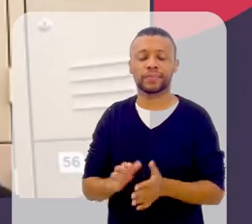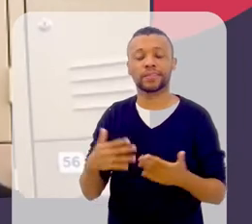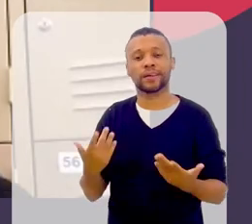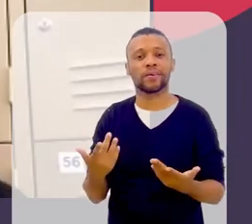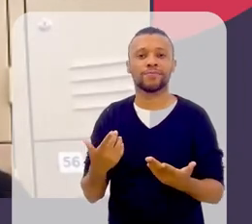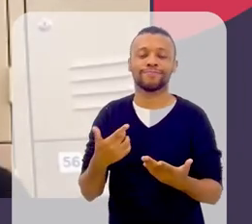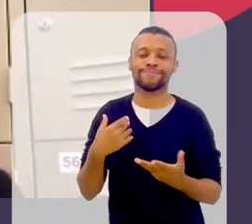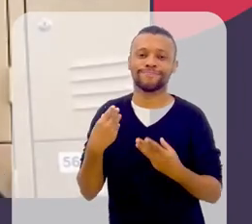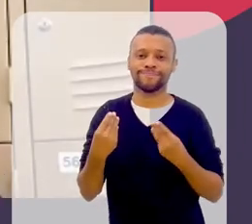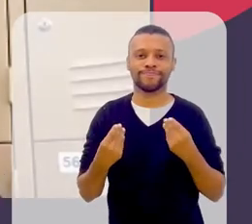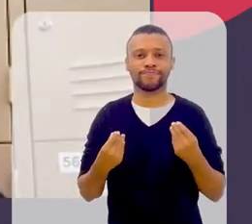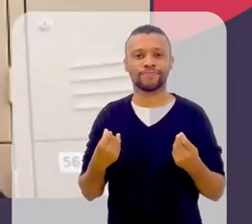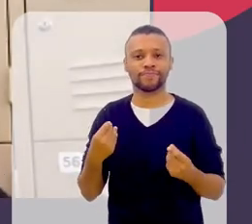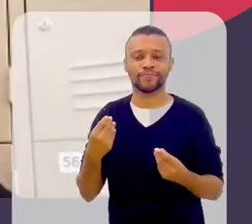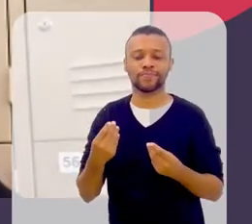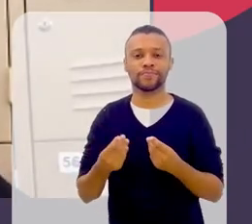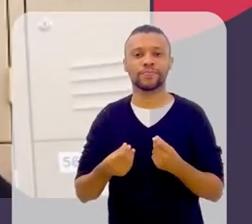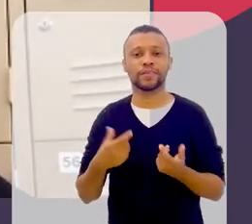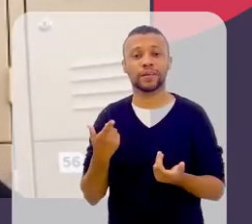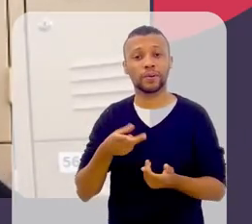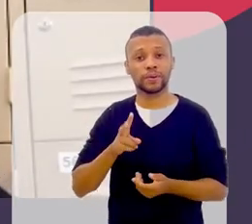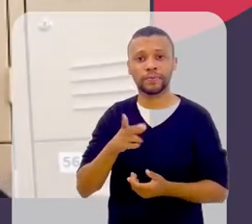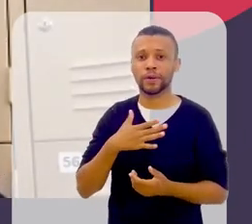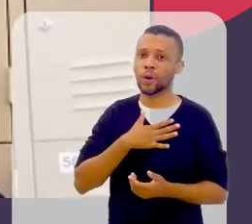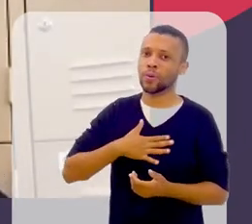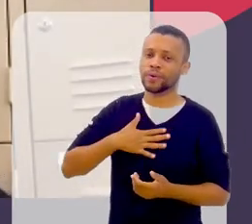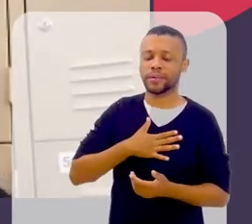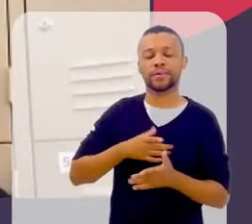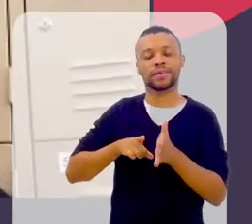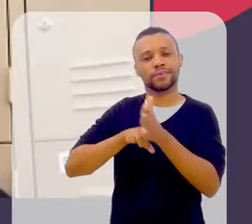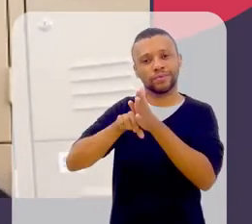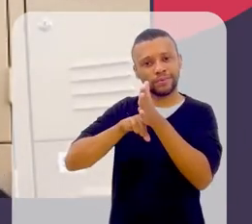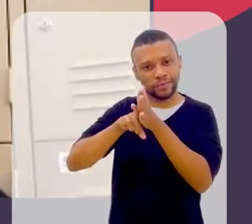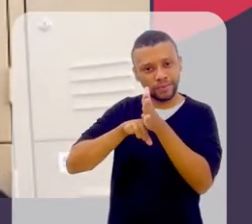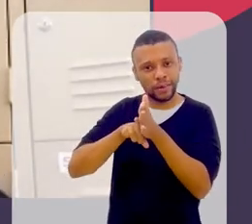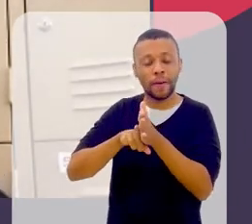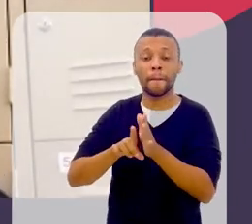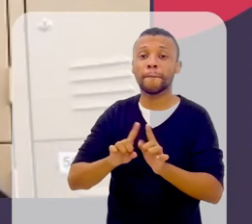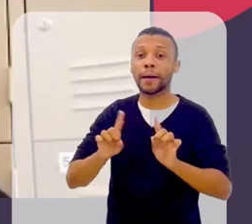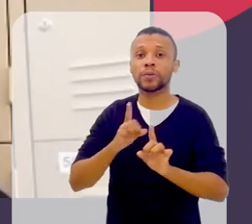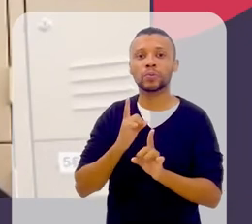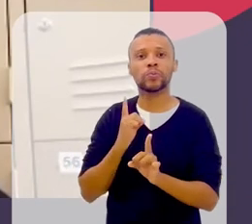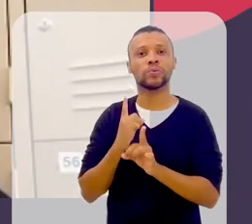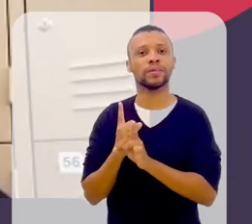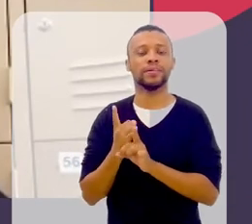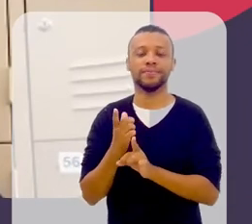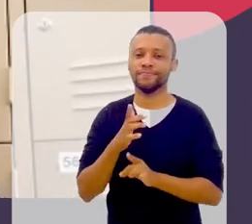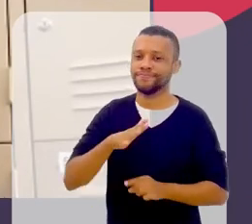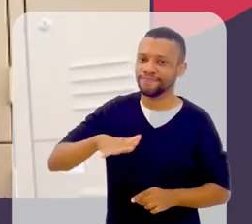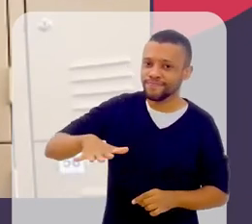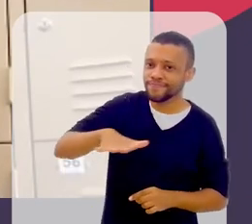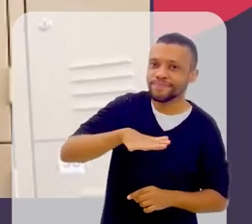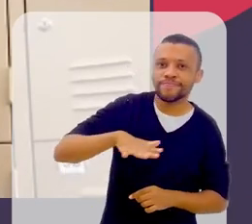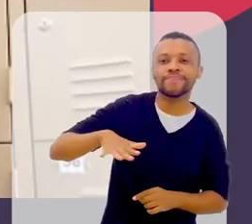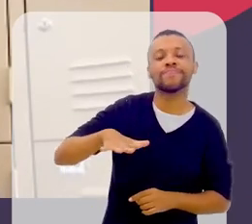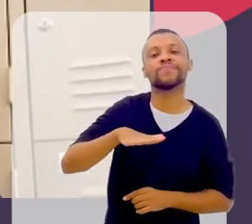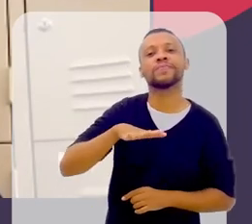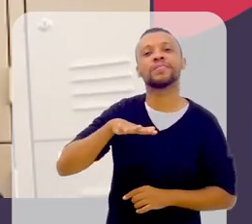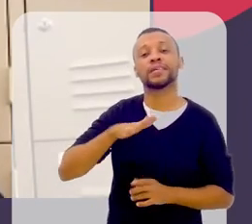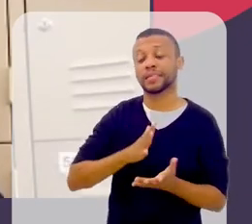eu consigo. Então, assim, eu sempre gostei de fazer pesquisa, mas eu acho que eu me